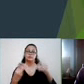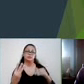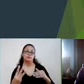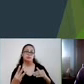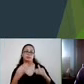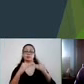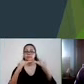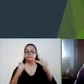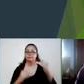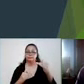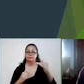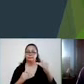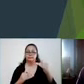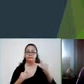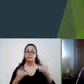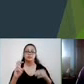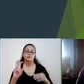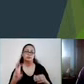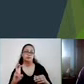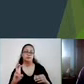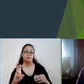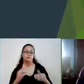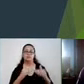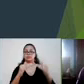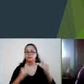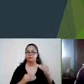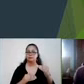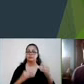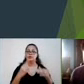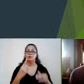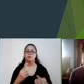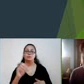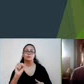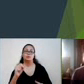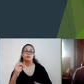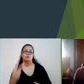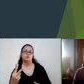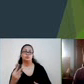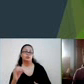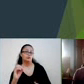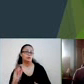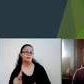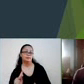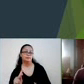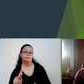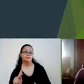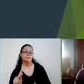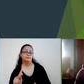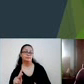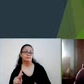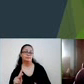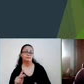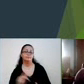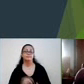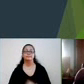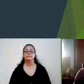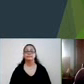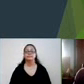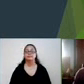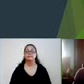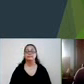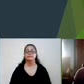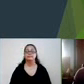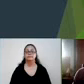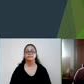3. Nessa é o 5. Nessa daqui é 182. Ok? Então isso aqui é uma dízima